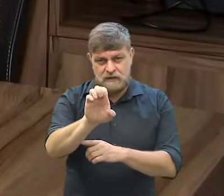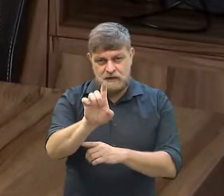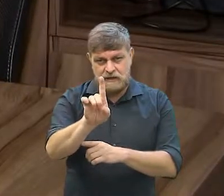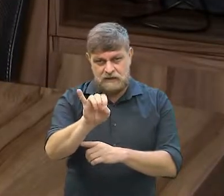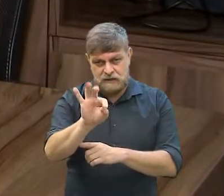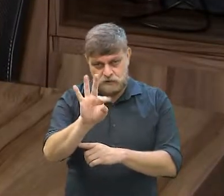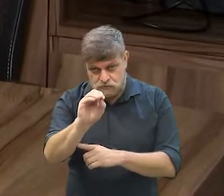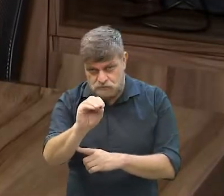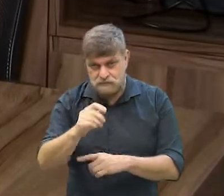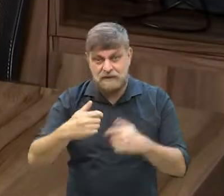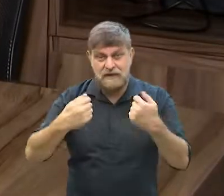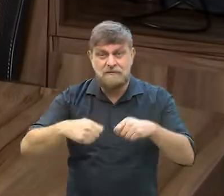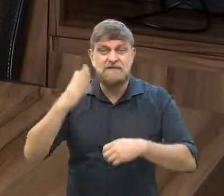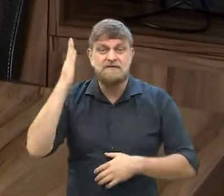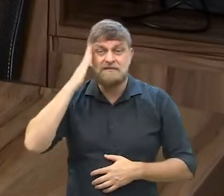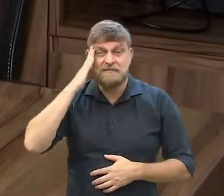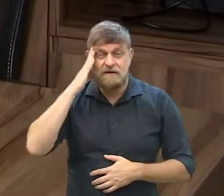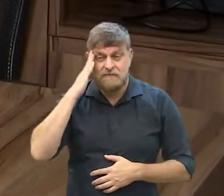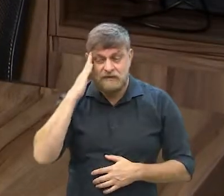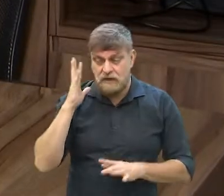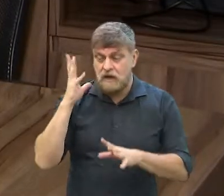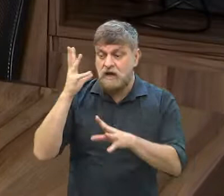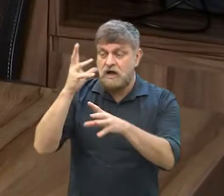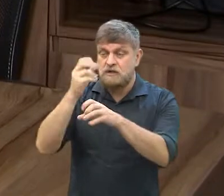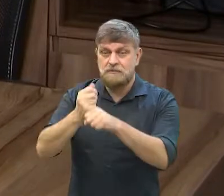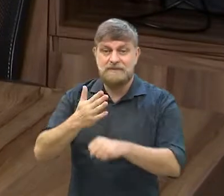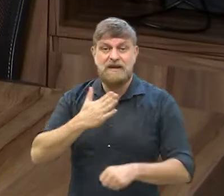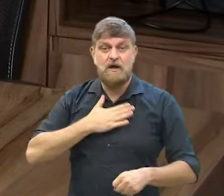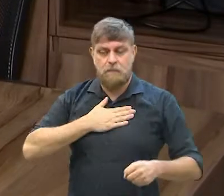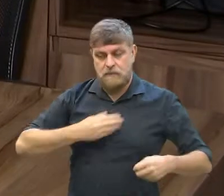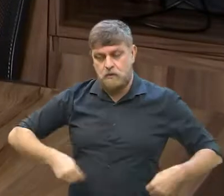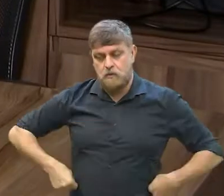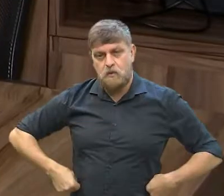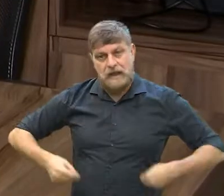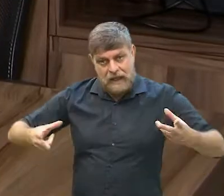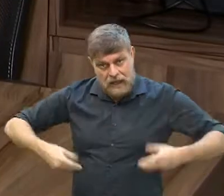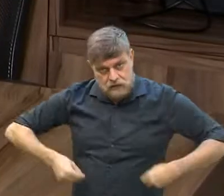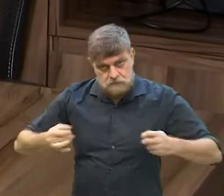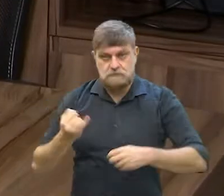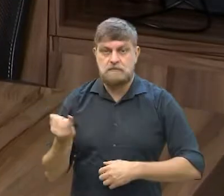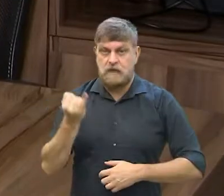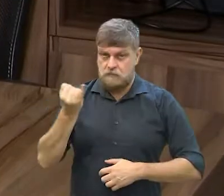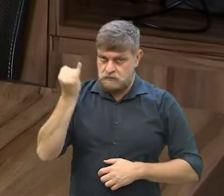é que eu estou gastando e quanto eu estou gastando. Isso é super importante.